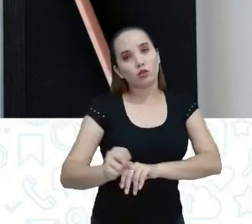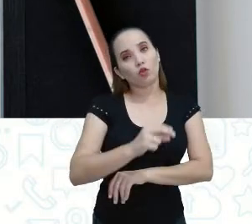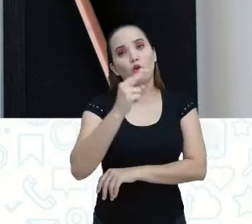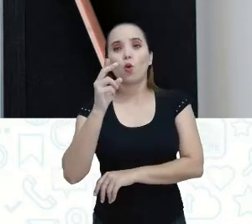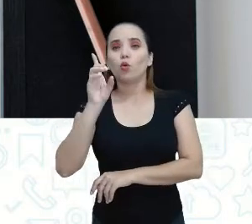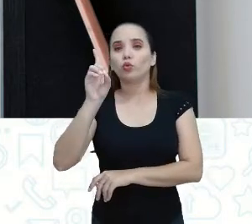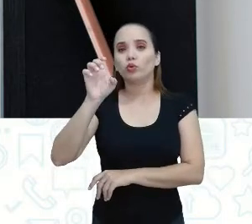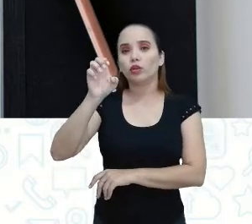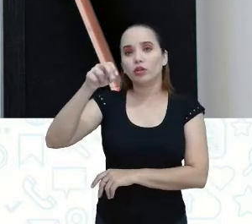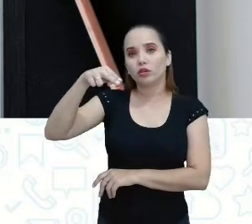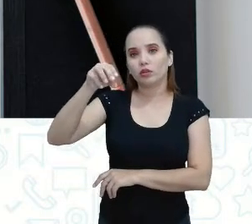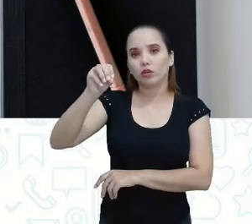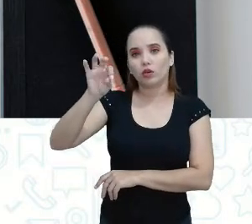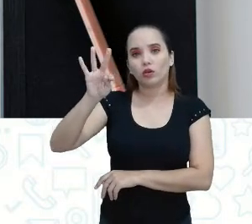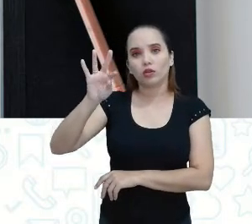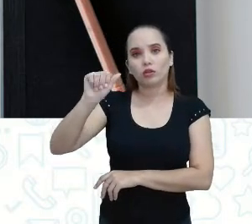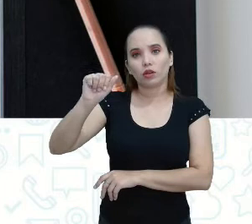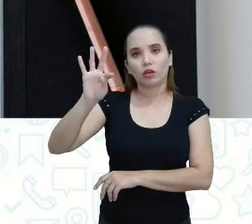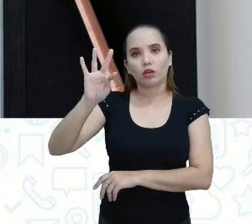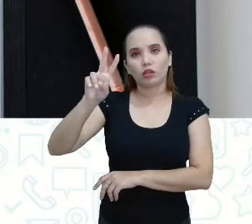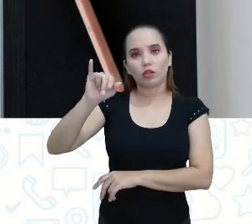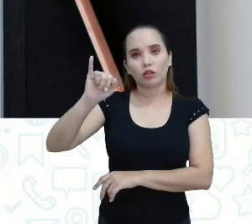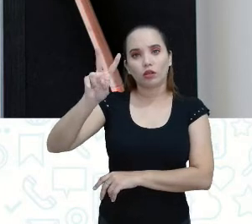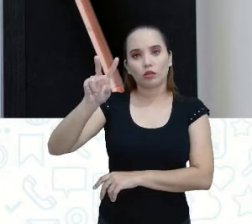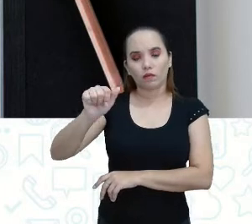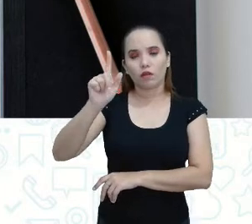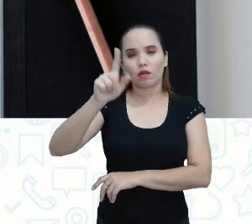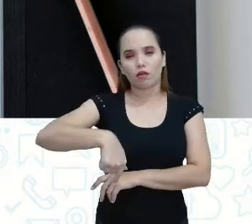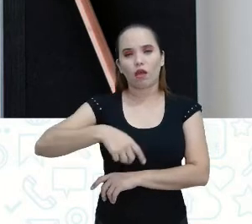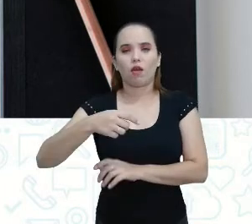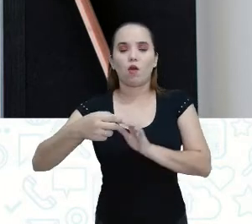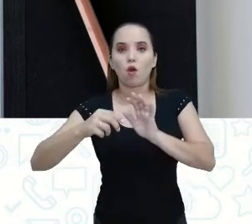como objetivo transmitir uma informação.